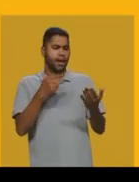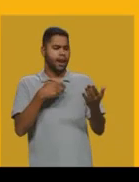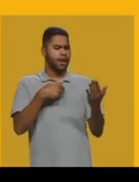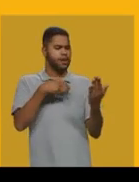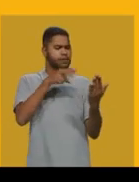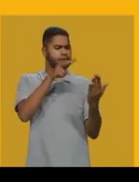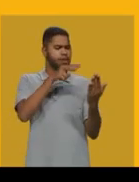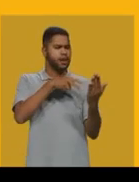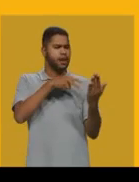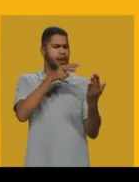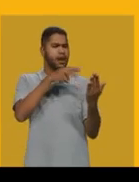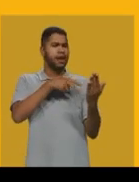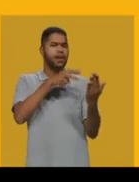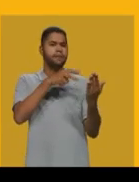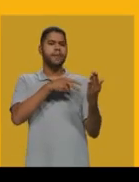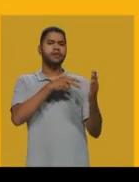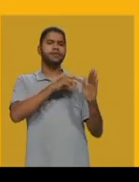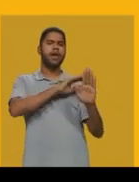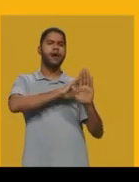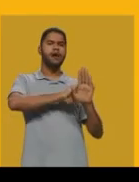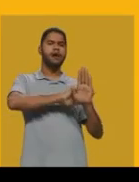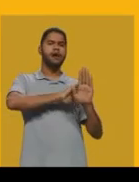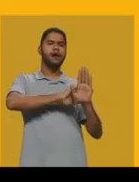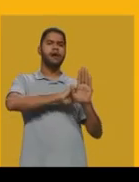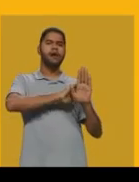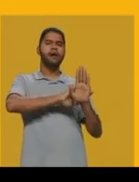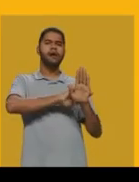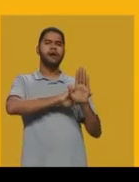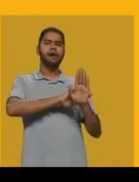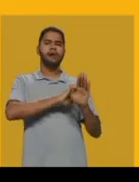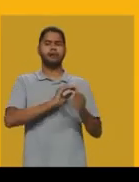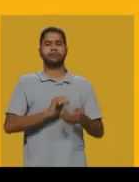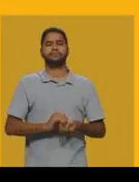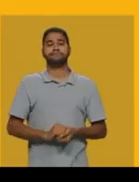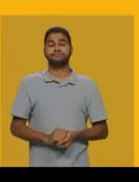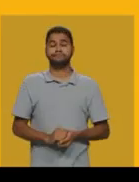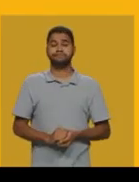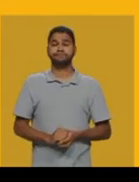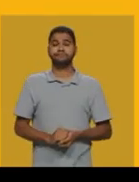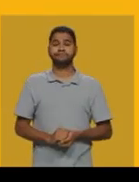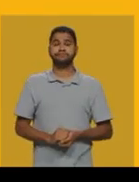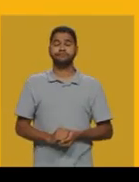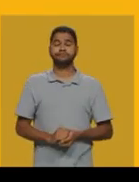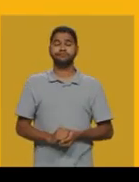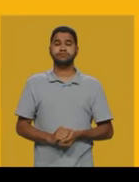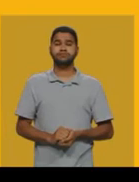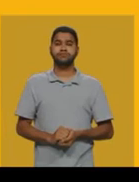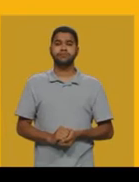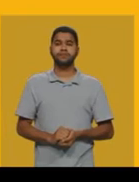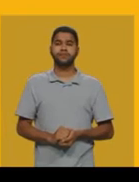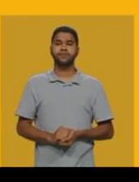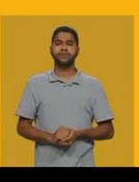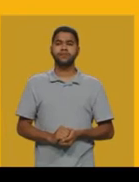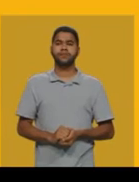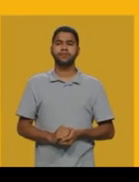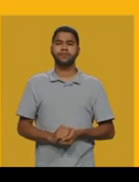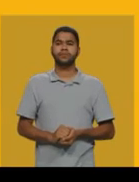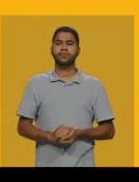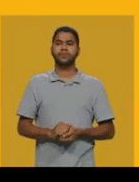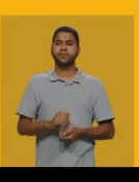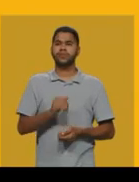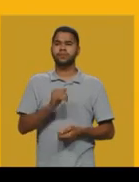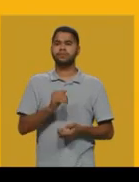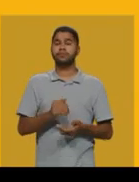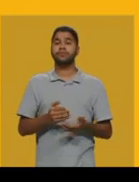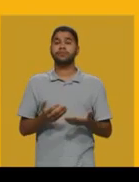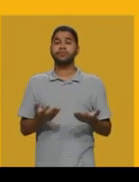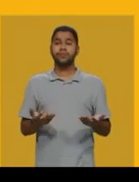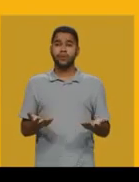está subentendido. Olha só. Não desgosto